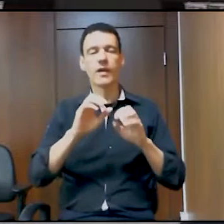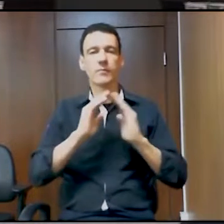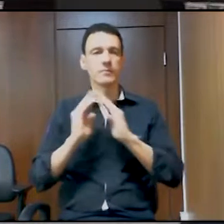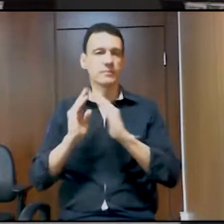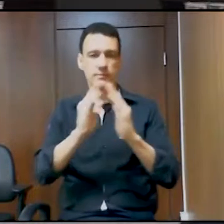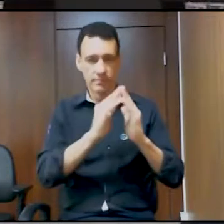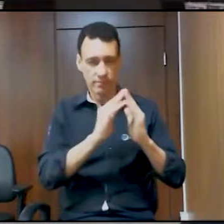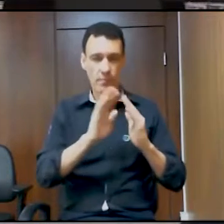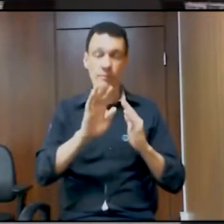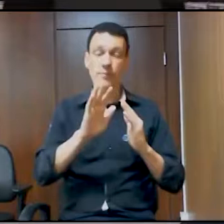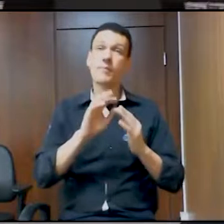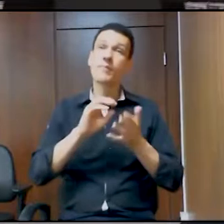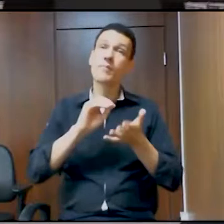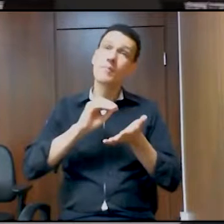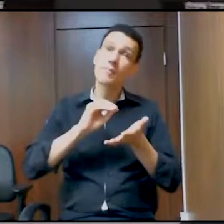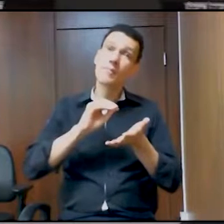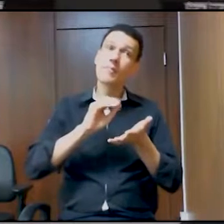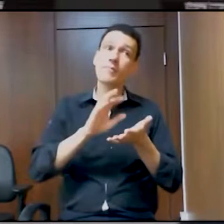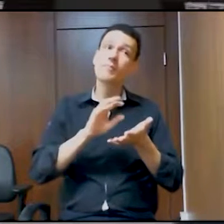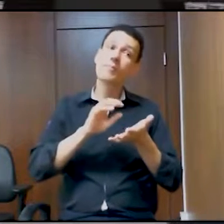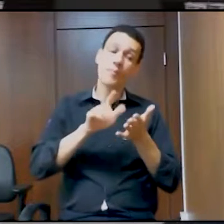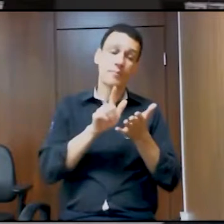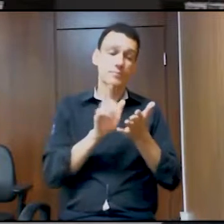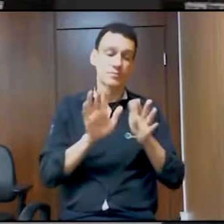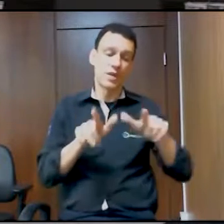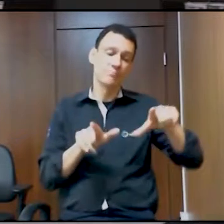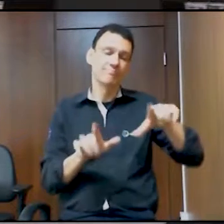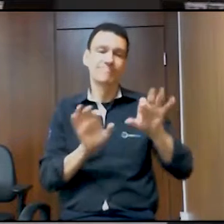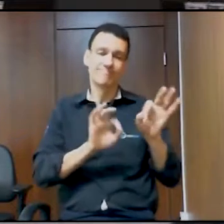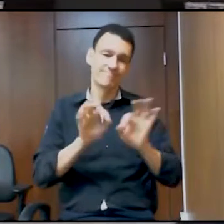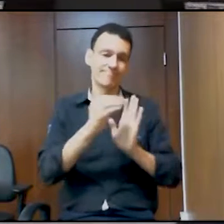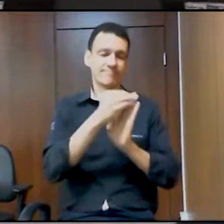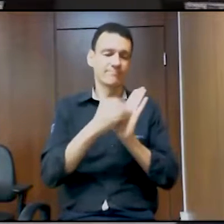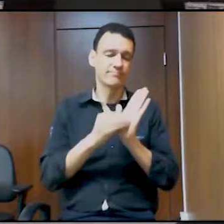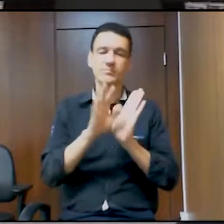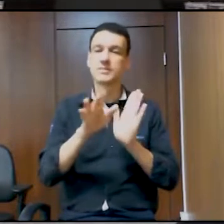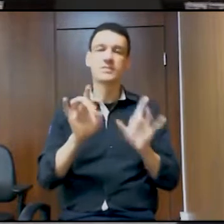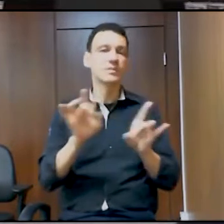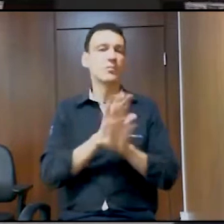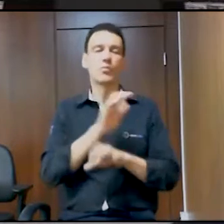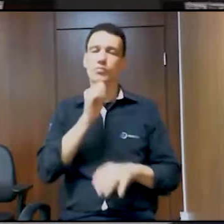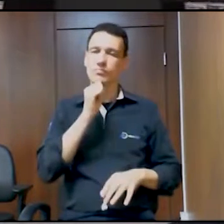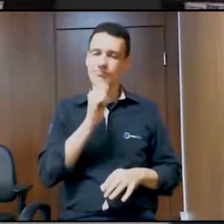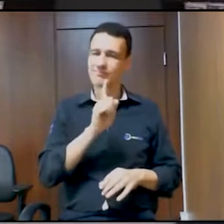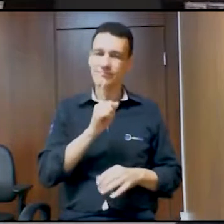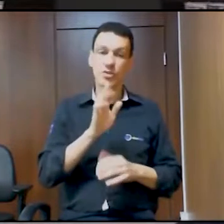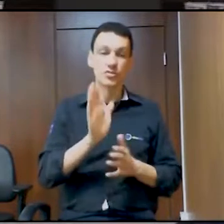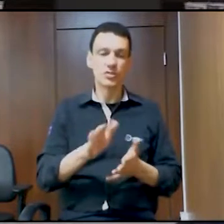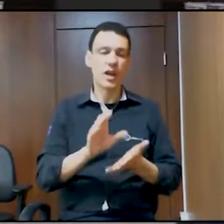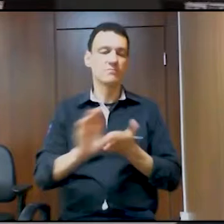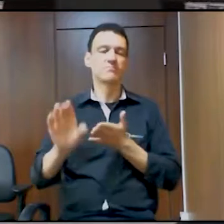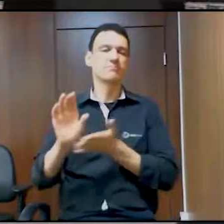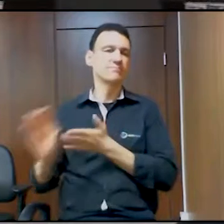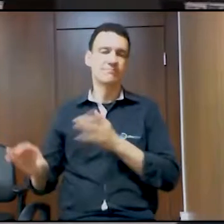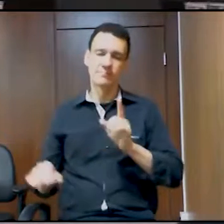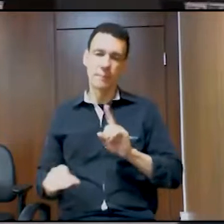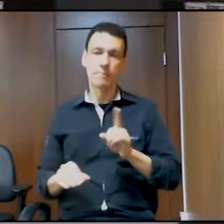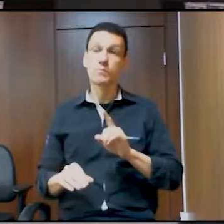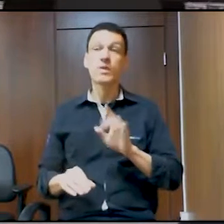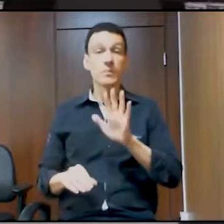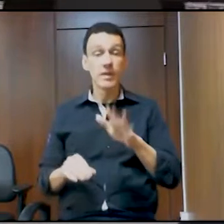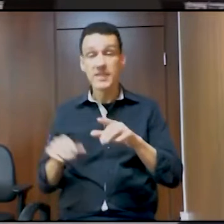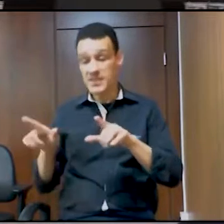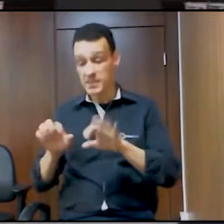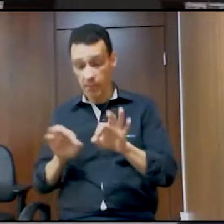mas o projeto previsto no Plano Municipal de Habitação, no Plano Municipal para a População em Situação de Rua, foi